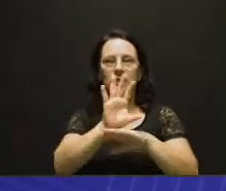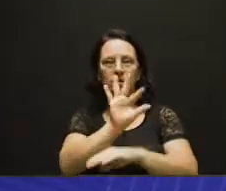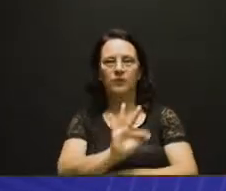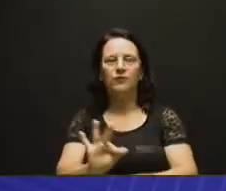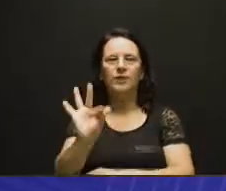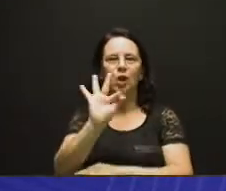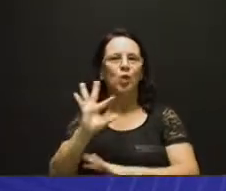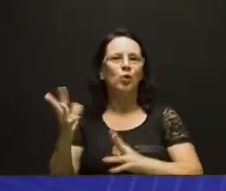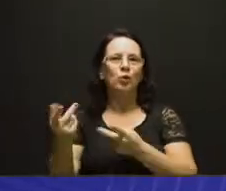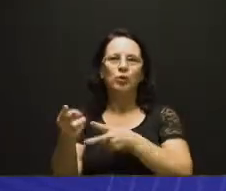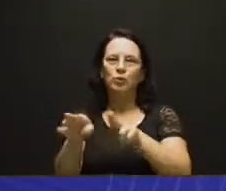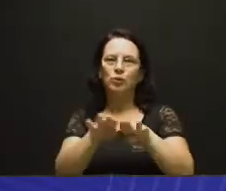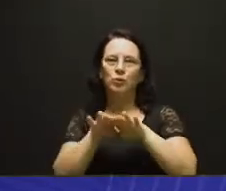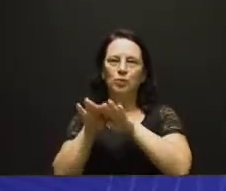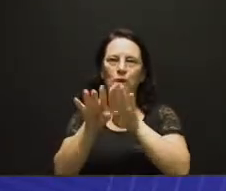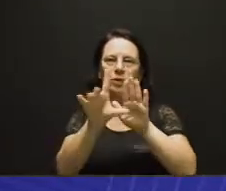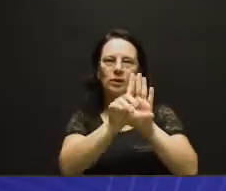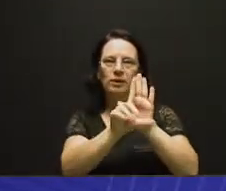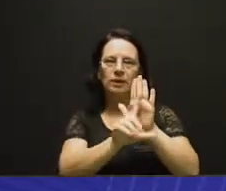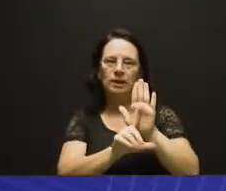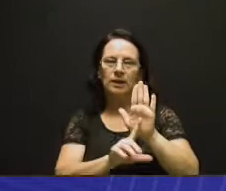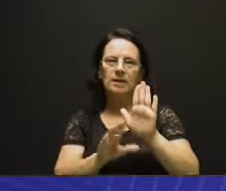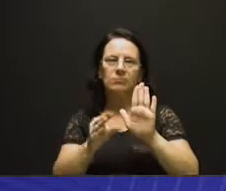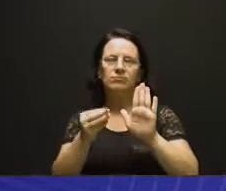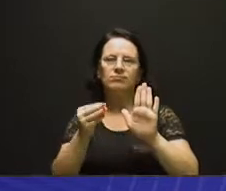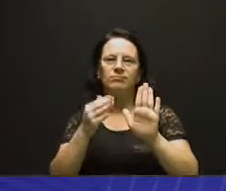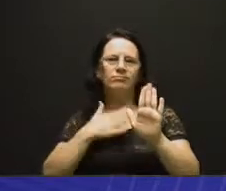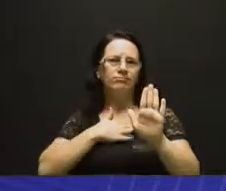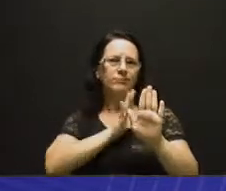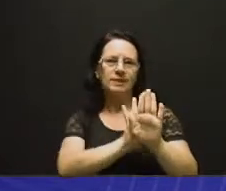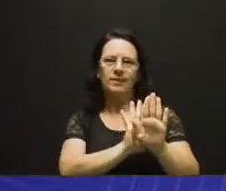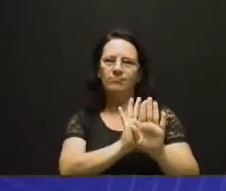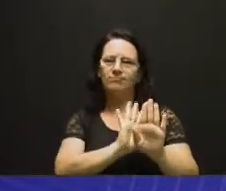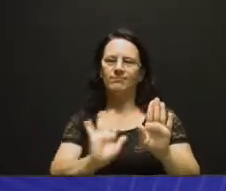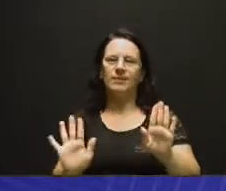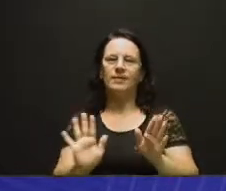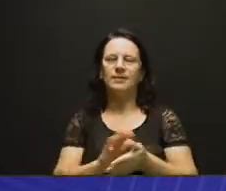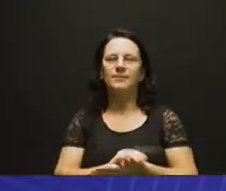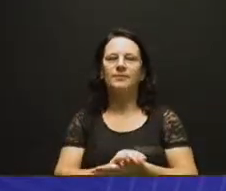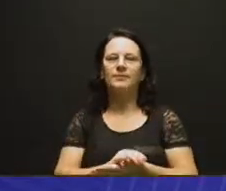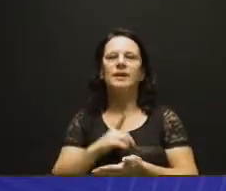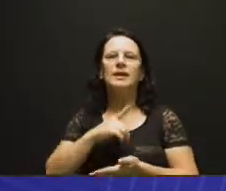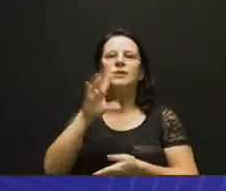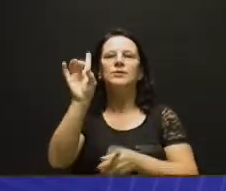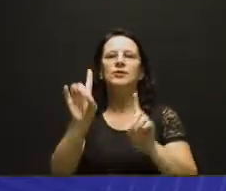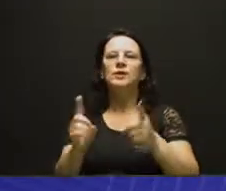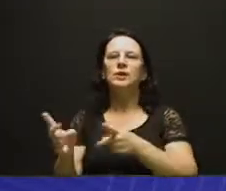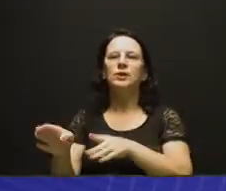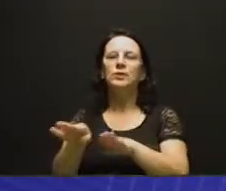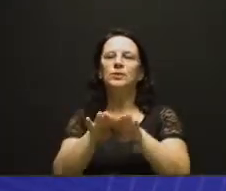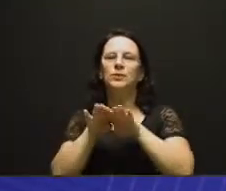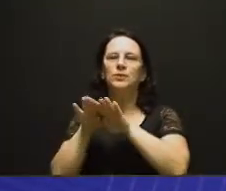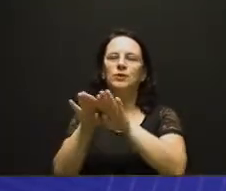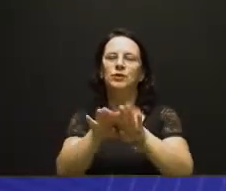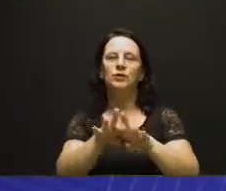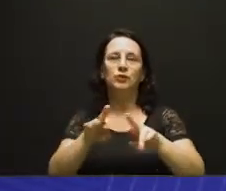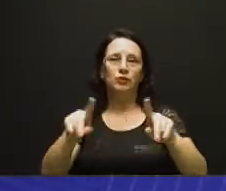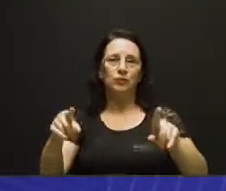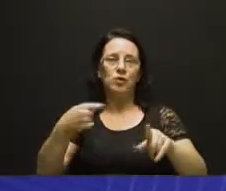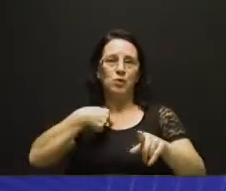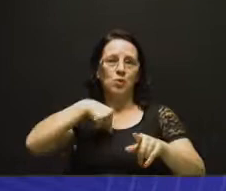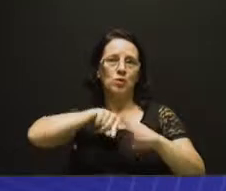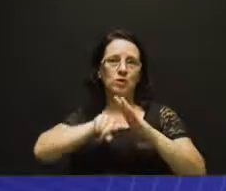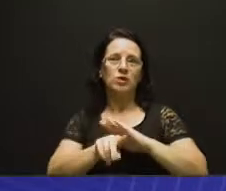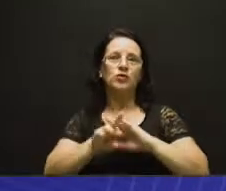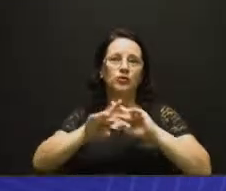todos são iguais perante a lei sem distinção de qualquer natureza temos o direito de ser iguais quando a nossa diferença nos inferioriza